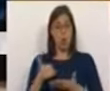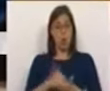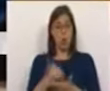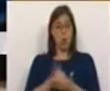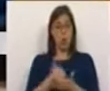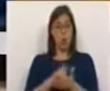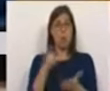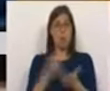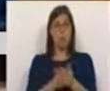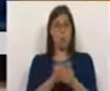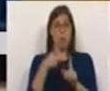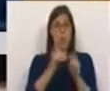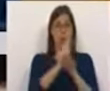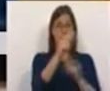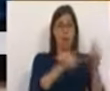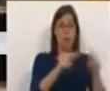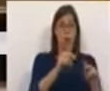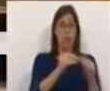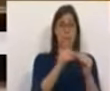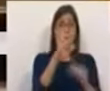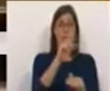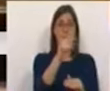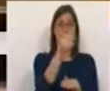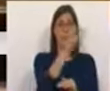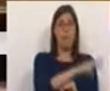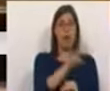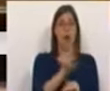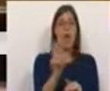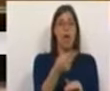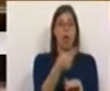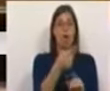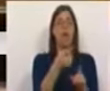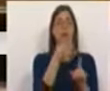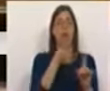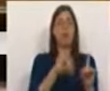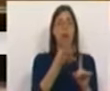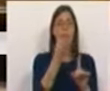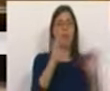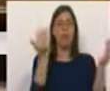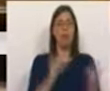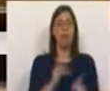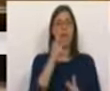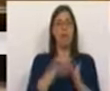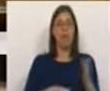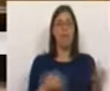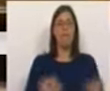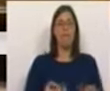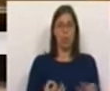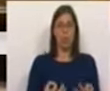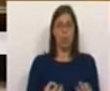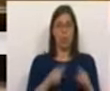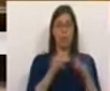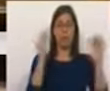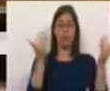lucros tributáveis superiores a 35 milhões de euros beneficiou de redução de impostos sendo